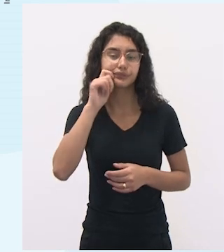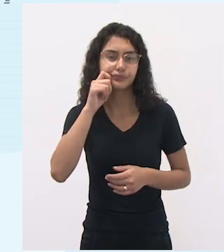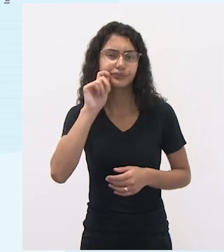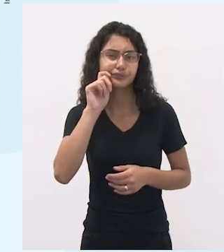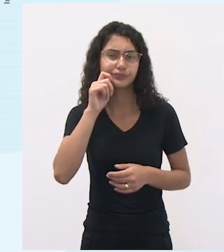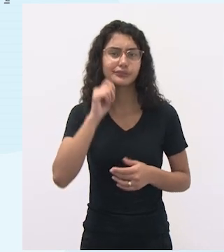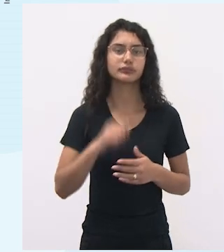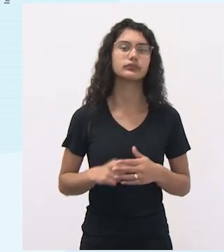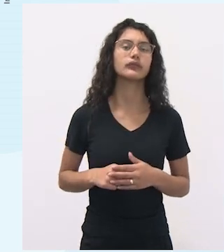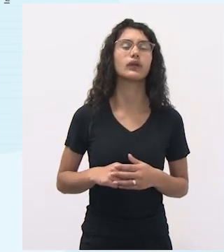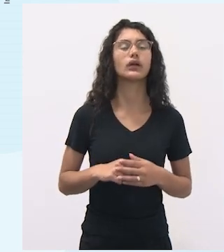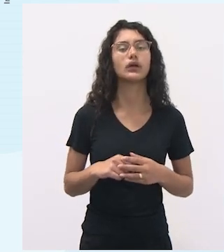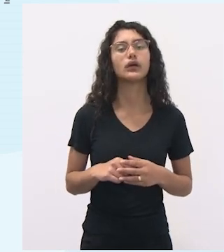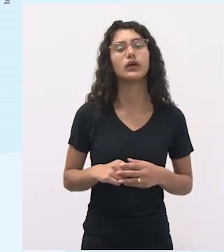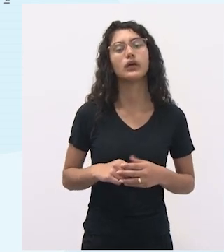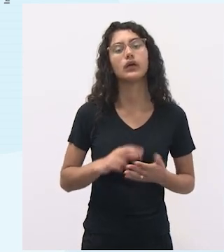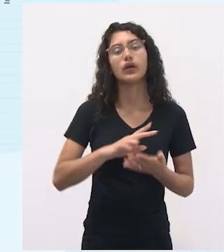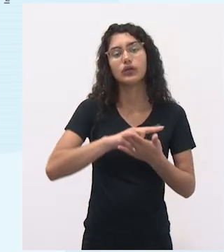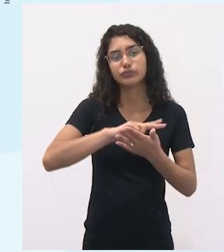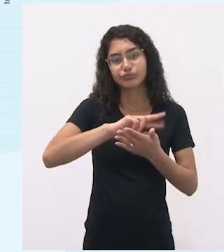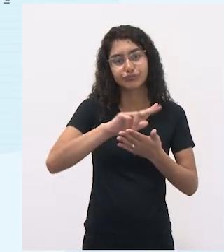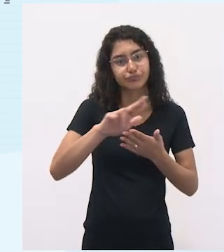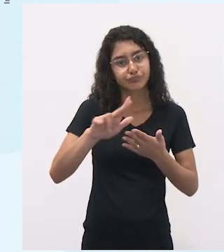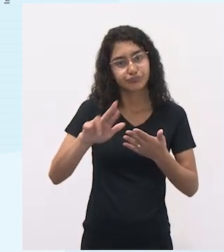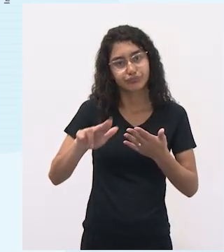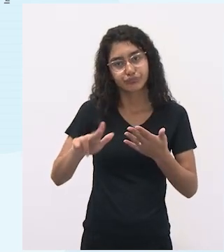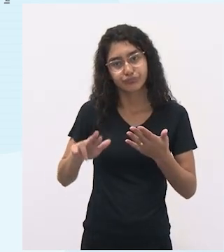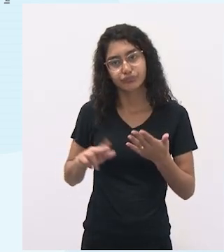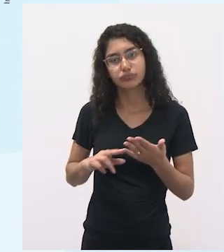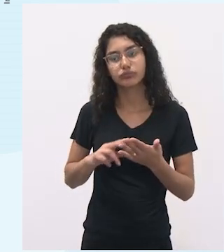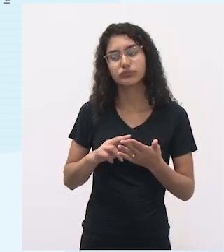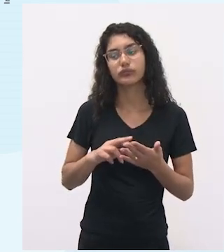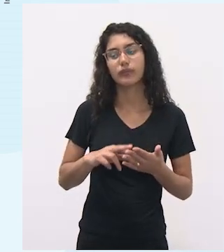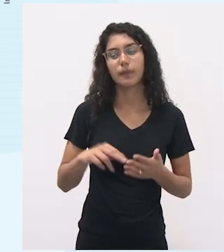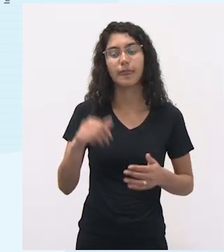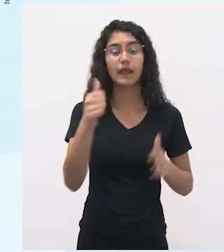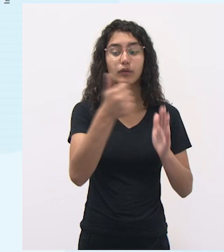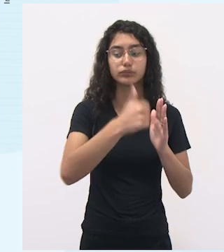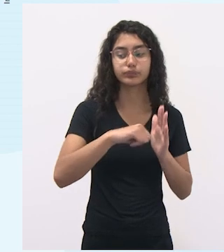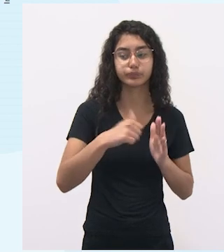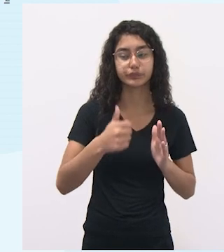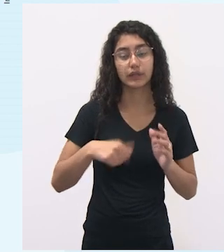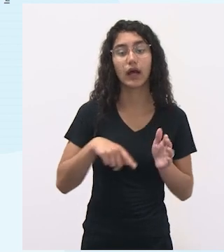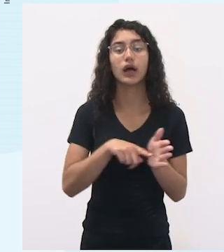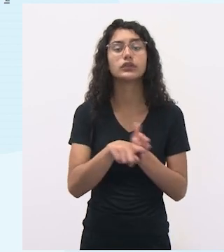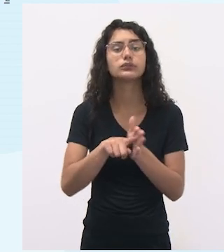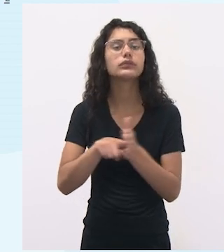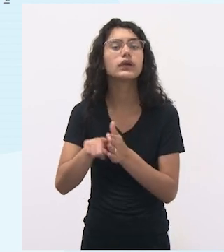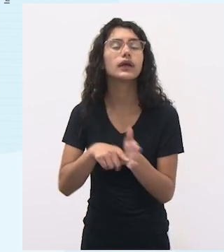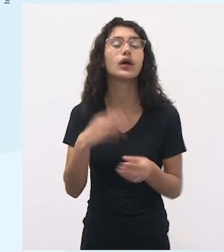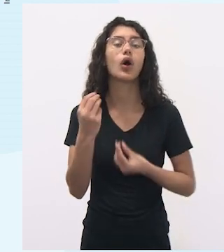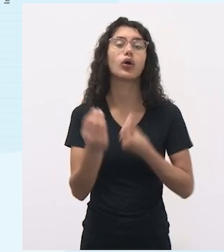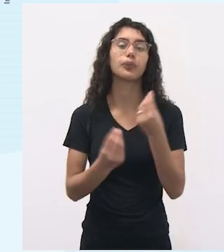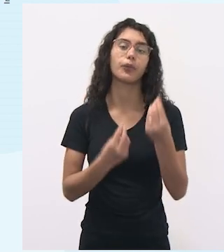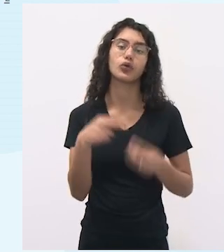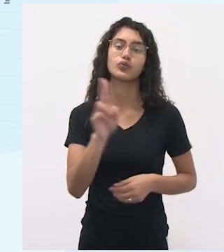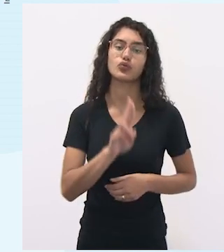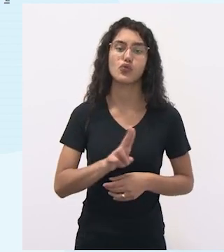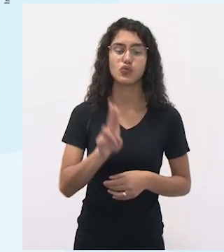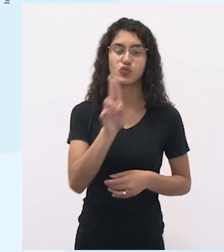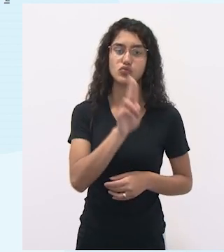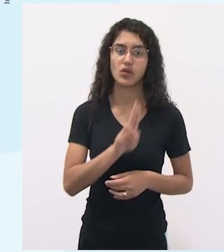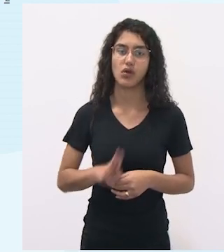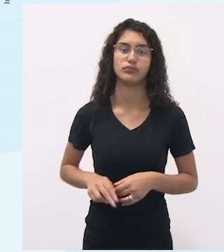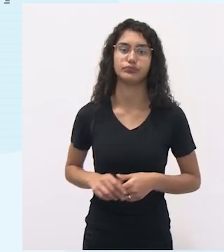essencial do sumo, então eu estou fazendo uma análise para verificar onde eu posso fazer uso e quais são os usos cabíveis ali para aquele